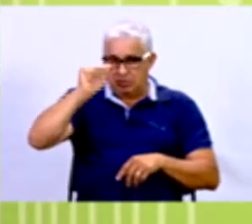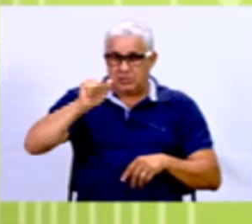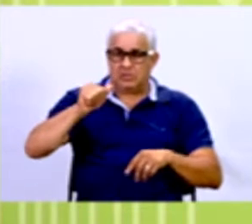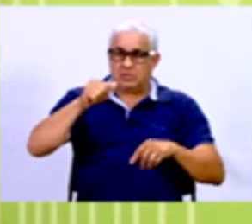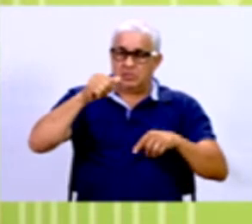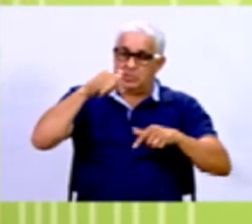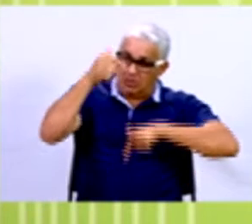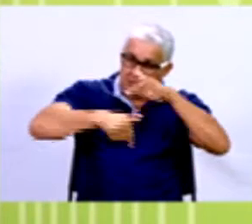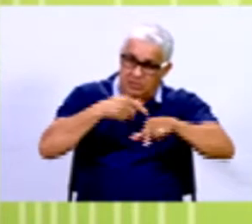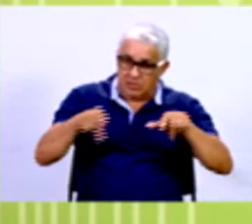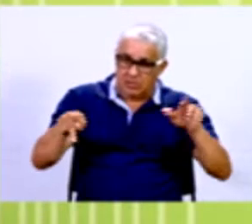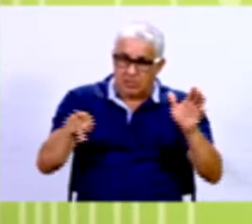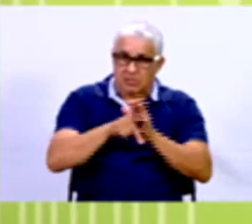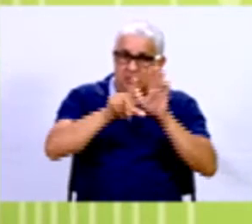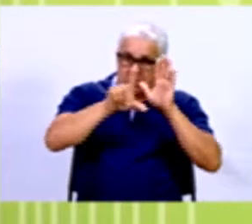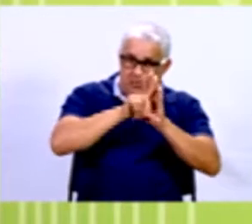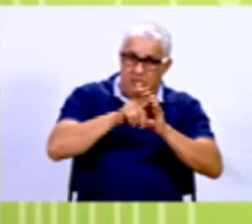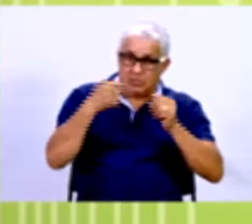as NRs.